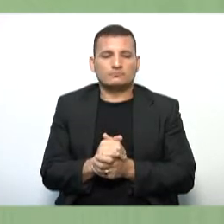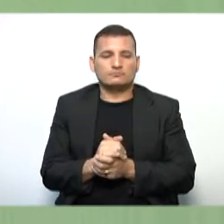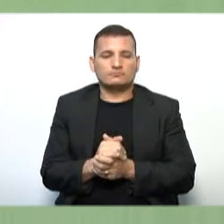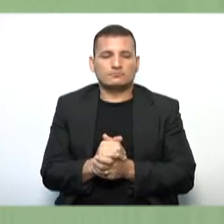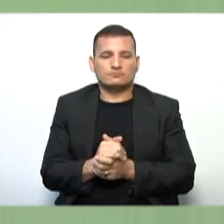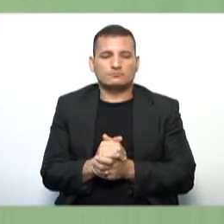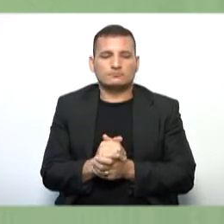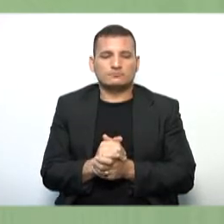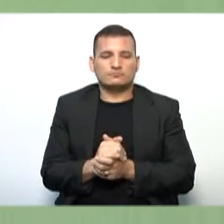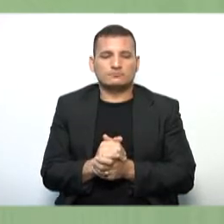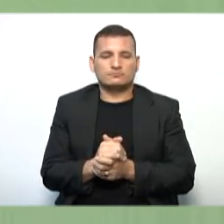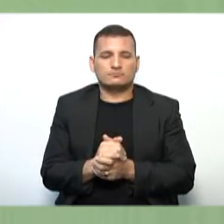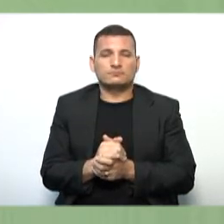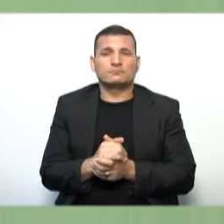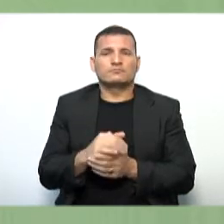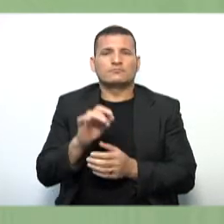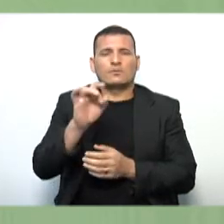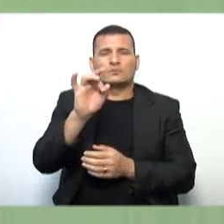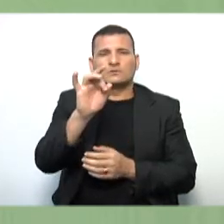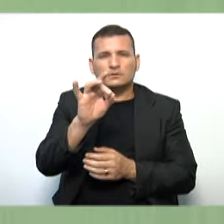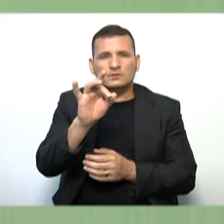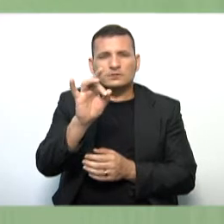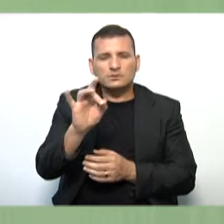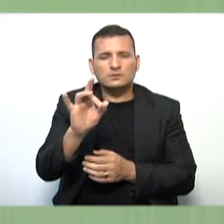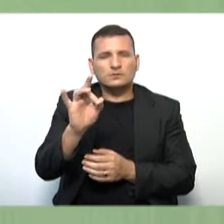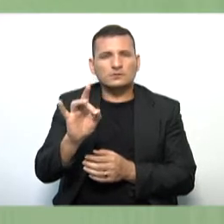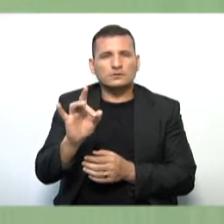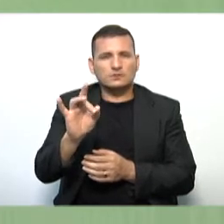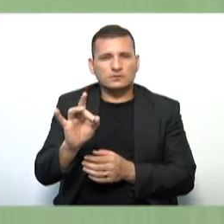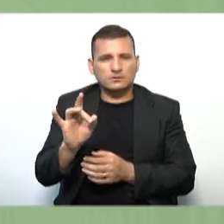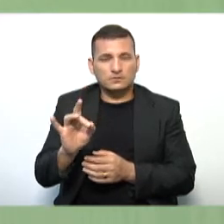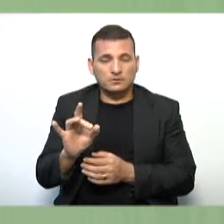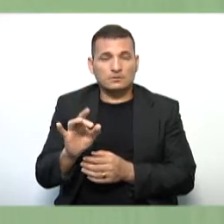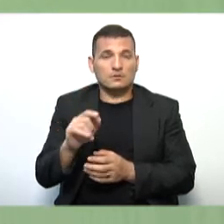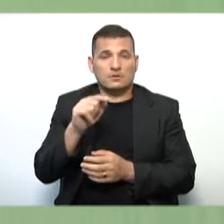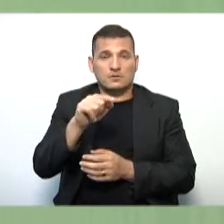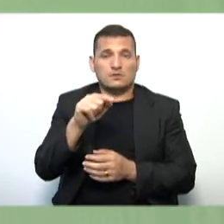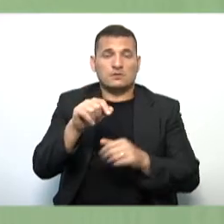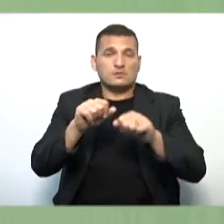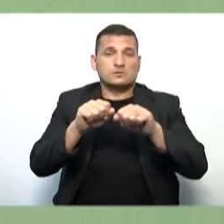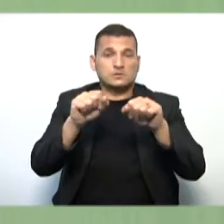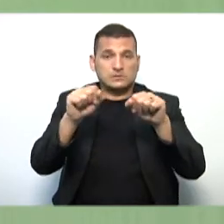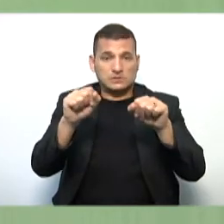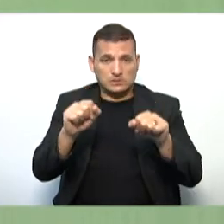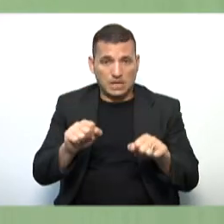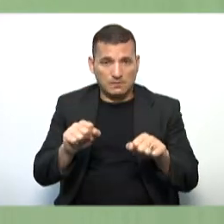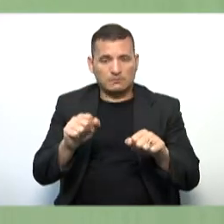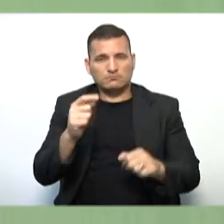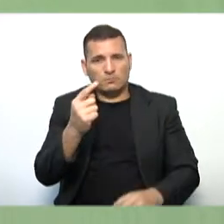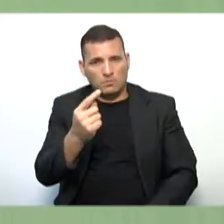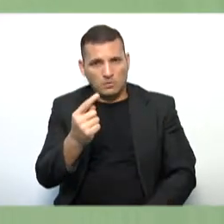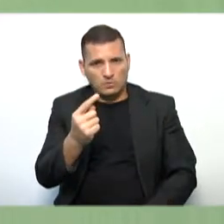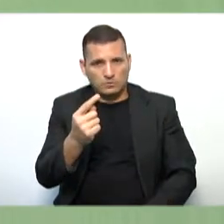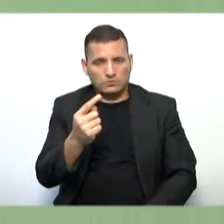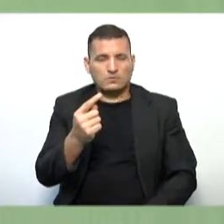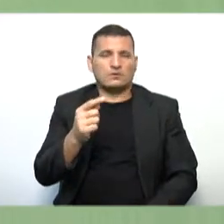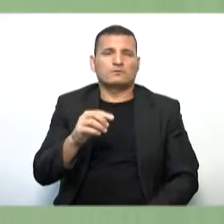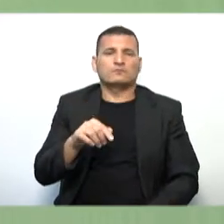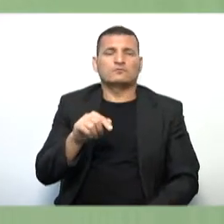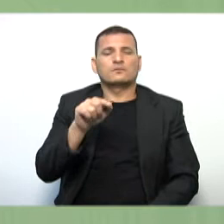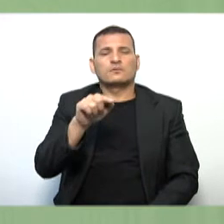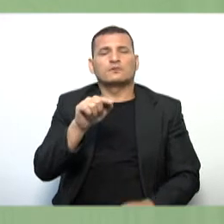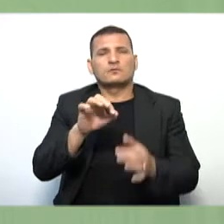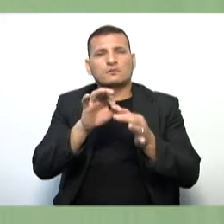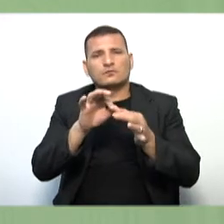certo? Então, um de cada vez. Esses sistemas monotarefa, ele permite que o processador, ou a